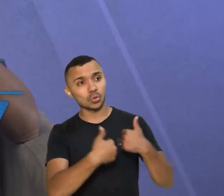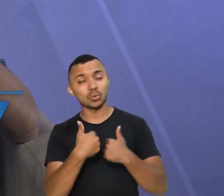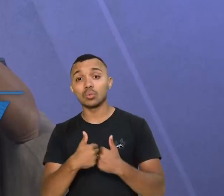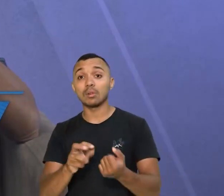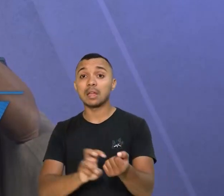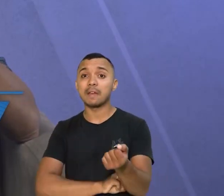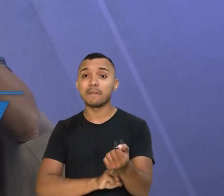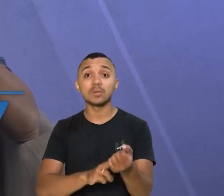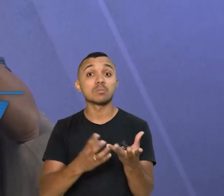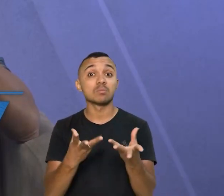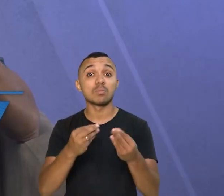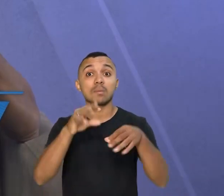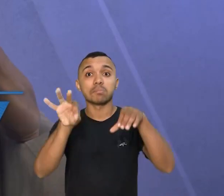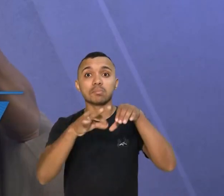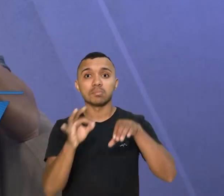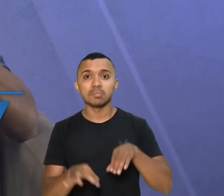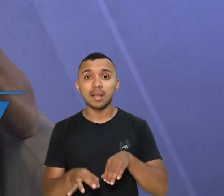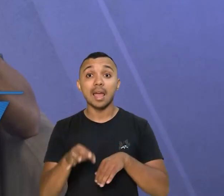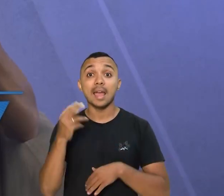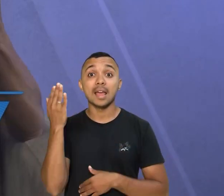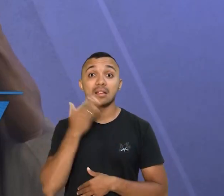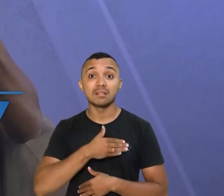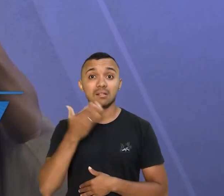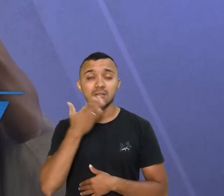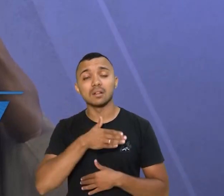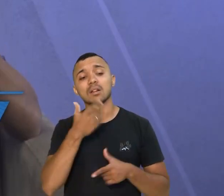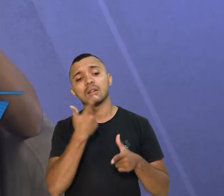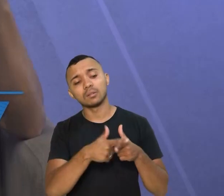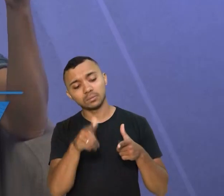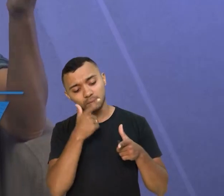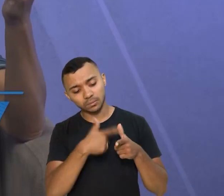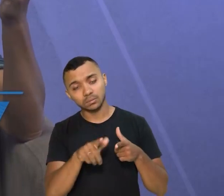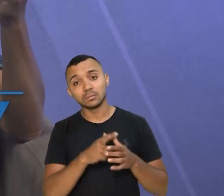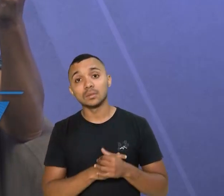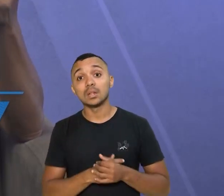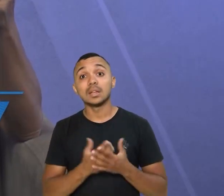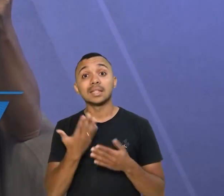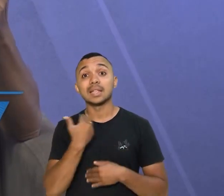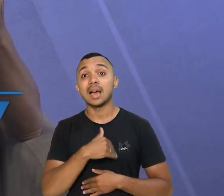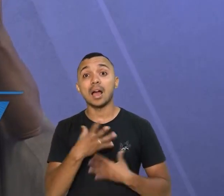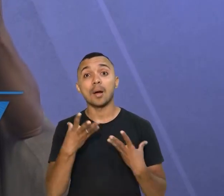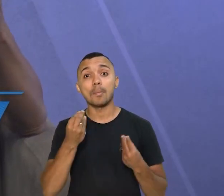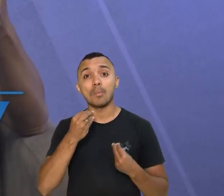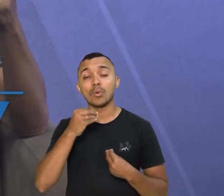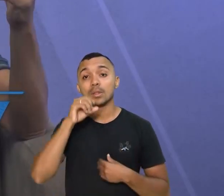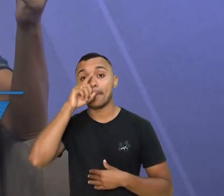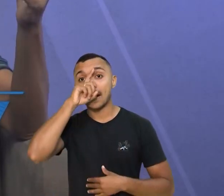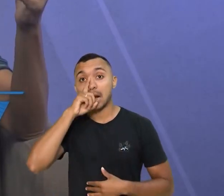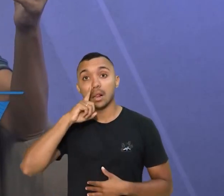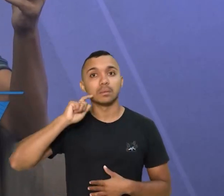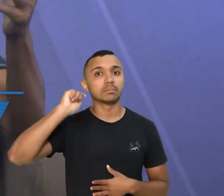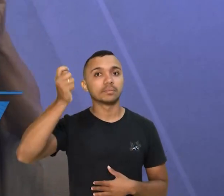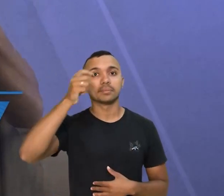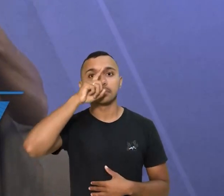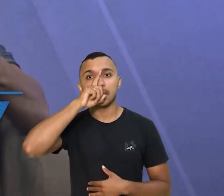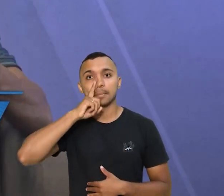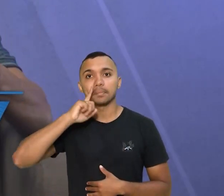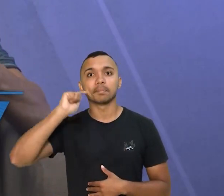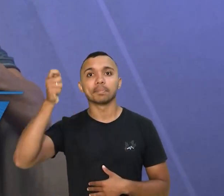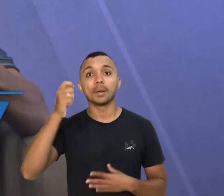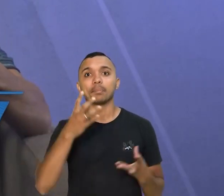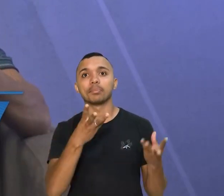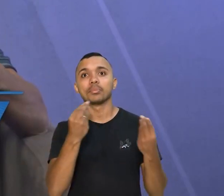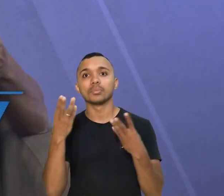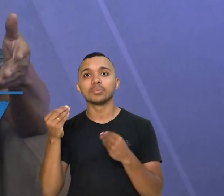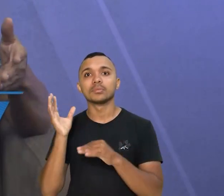erradas, o nervosismo disciplinar até. Você vê com tanto de cartão que o Ceará tem 7 desfalques para o próximo jogo. Importante. Em